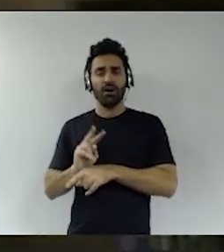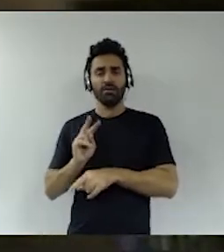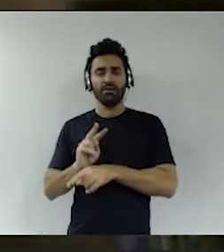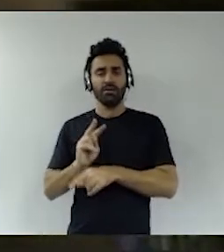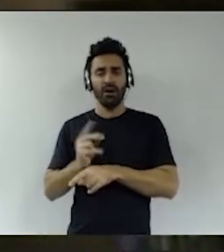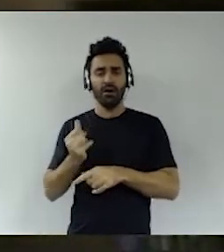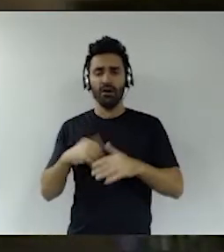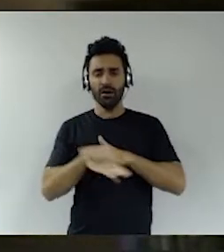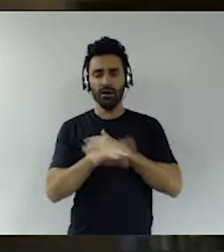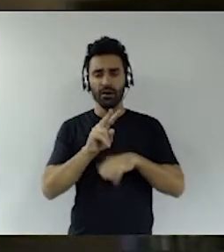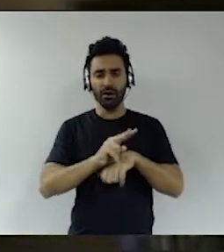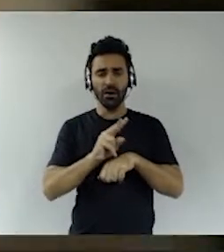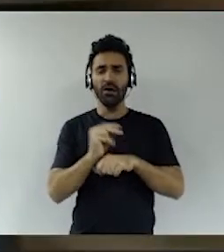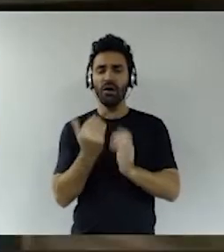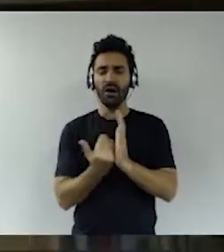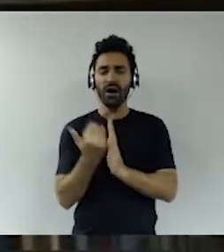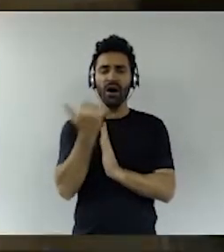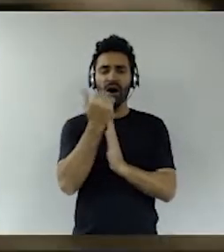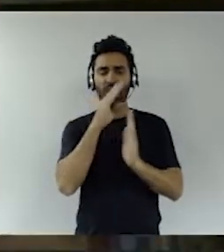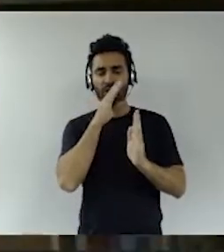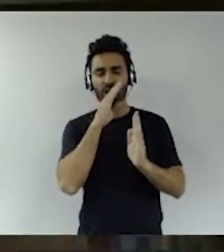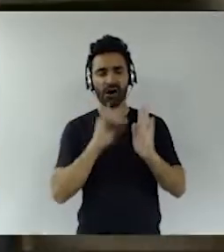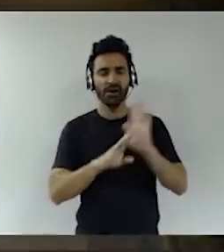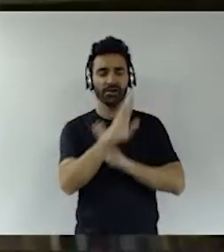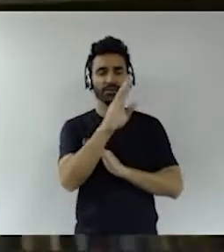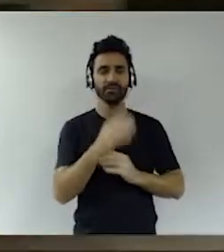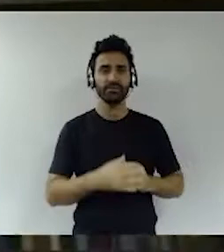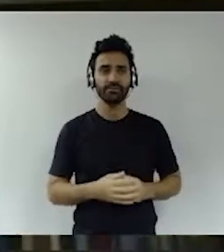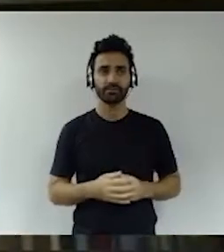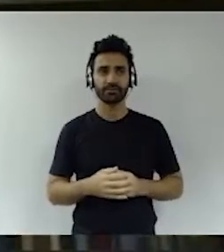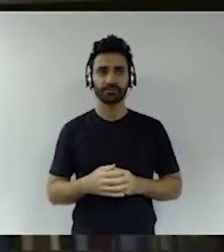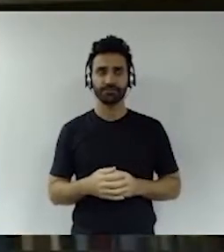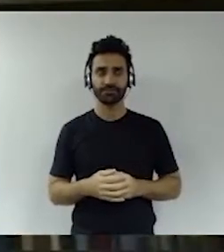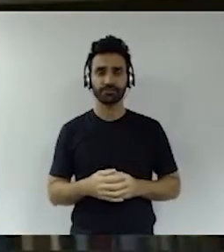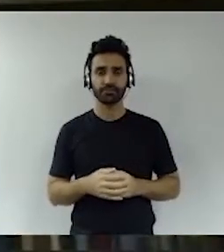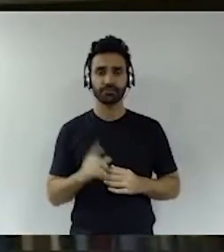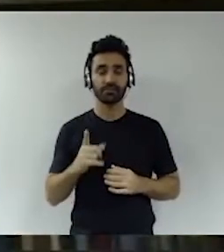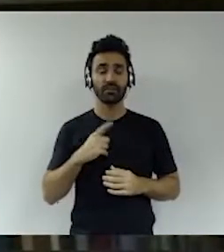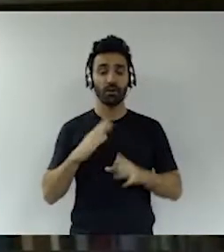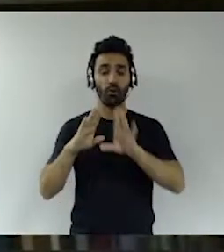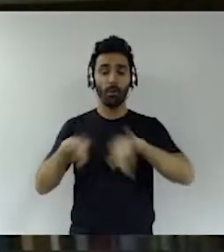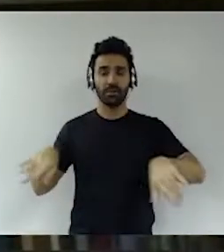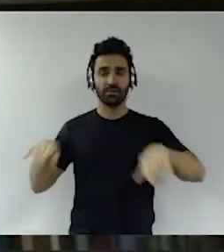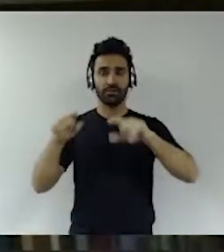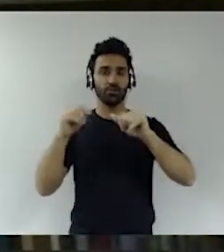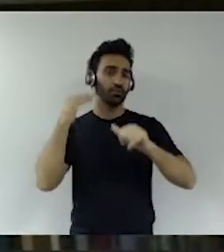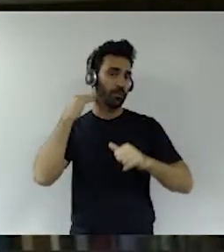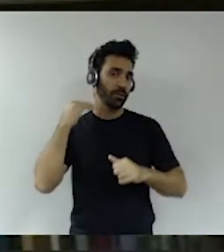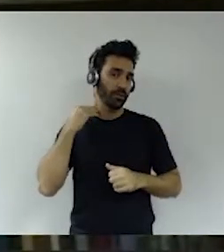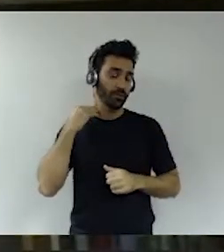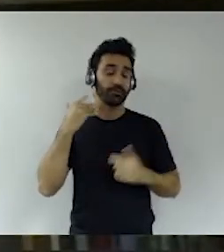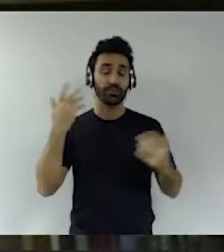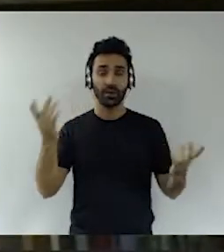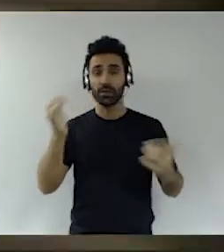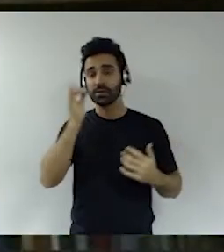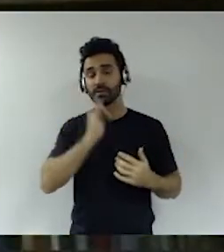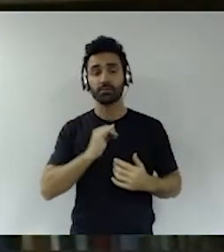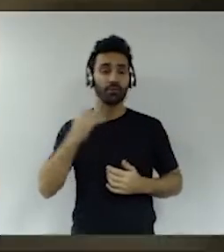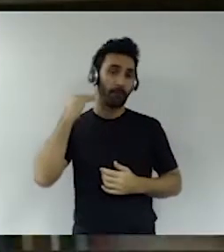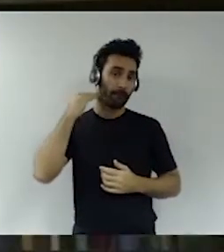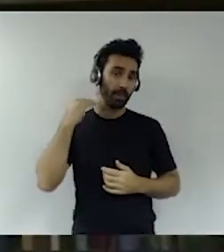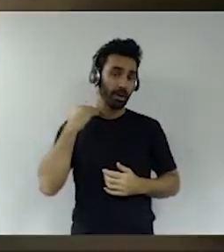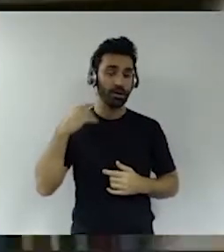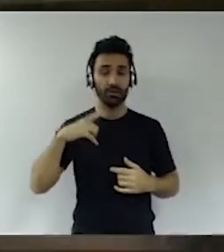aumentam? Bom, as maneiras é nas trocas, nas compensações bancárias. Então, quando os bancos